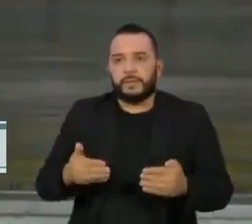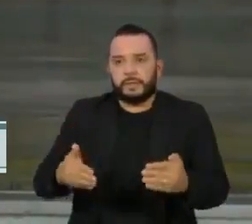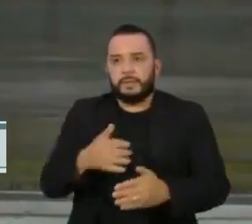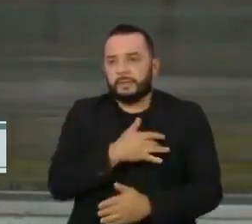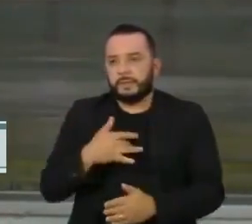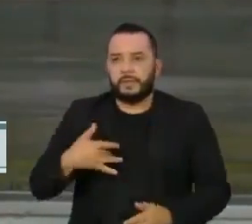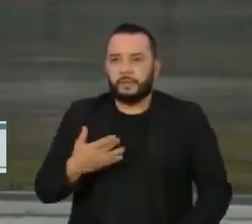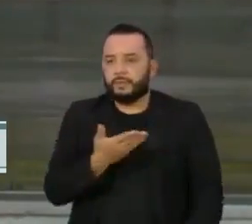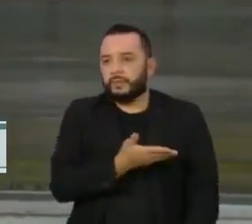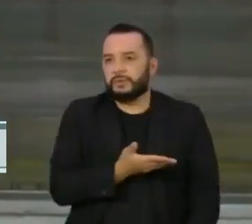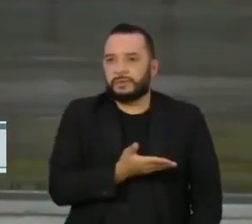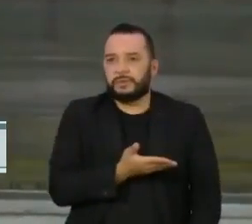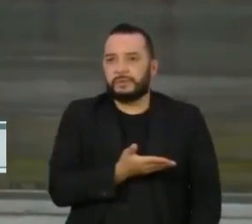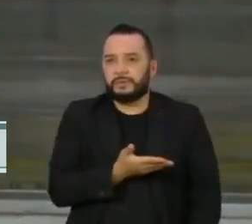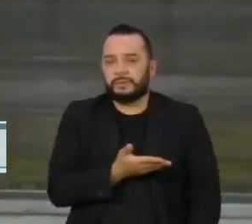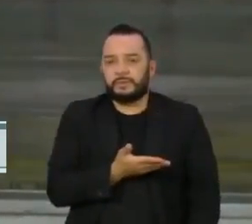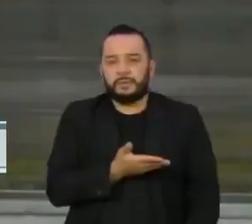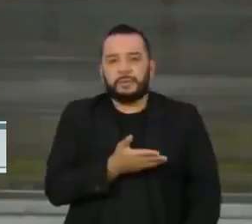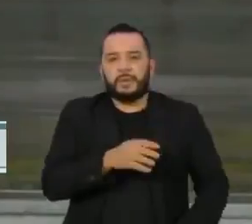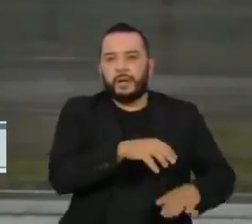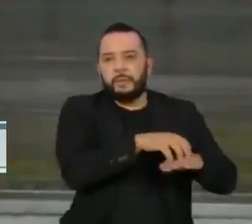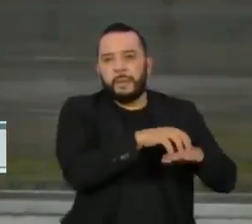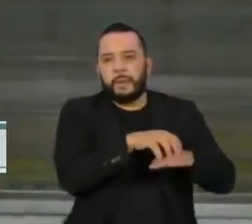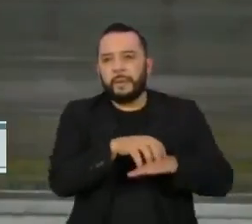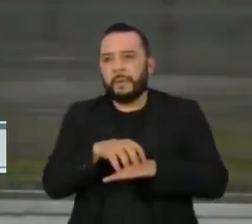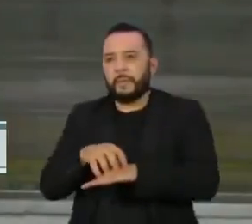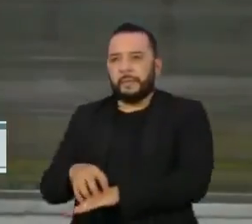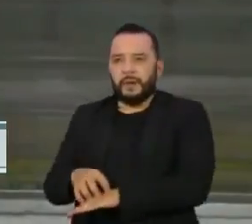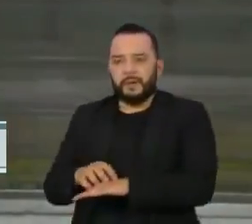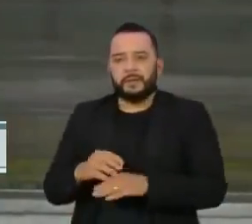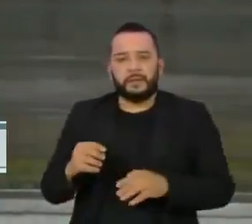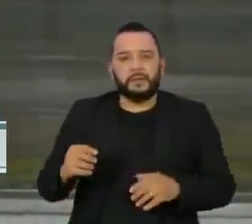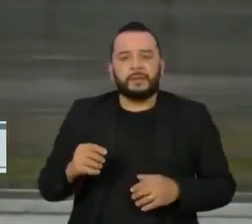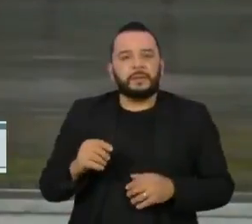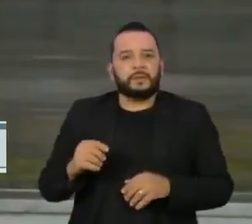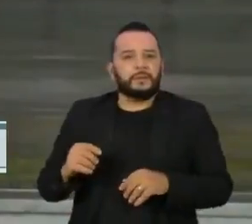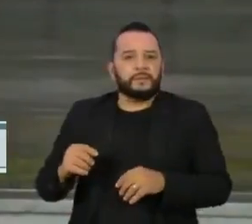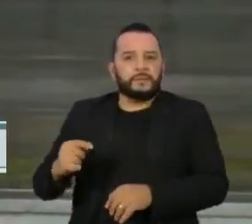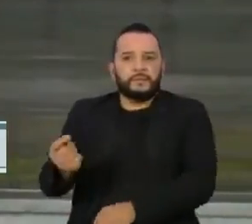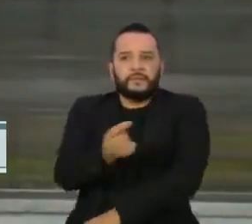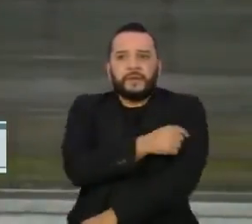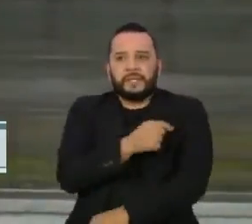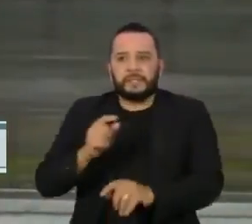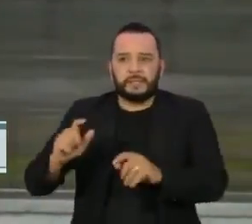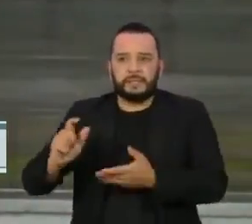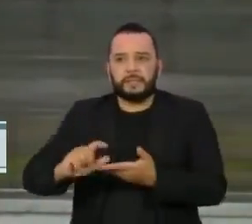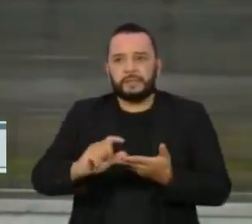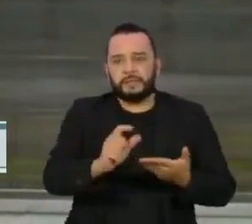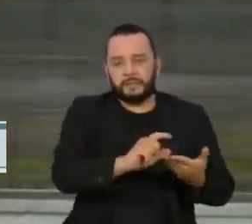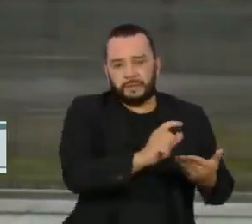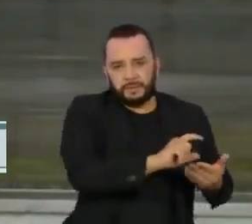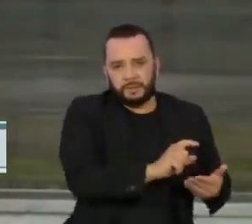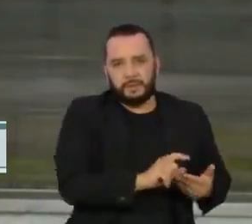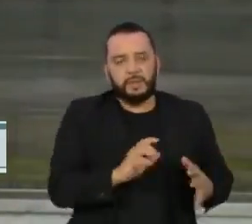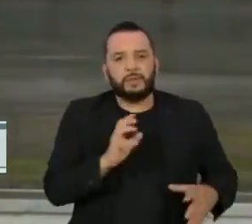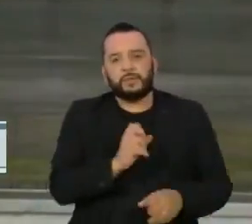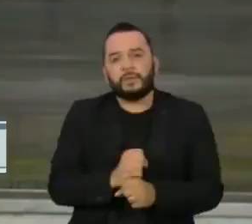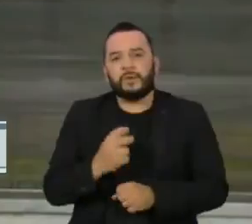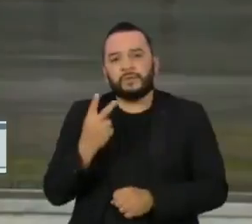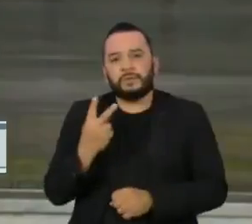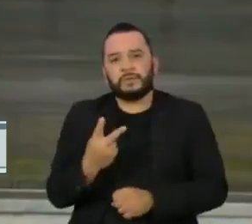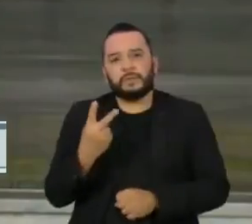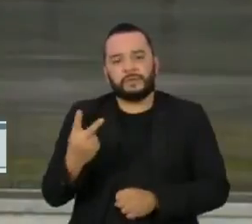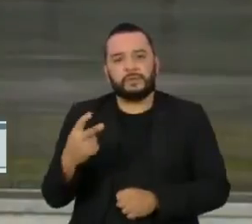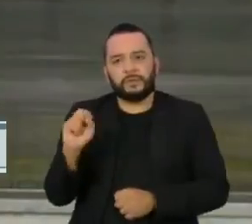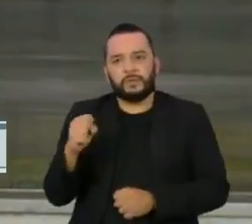não se sabe qual a razão, até porque não há razão para se fazer isso, porque 228 mil doses da vacina da